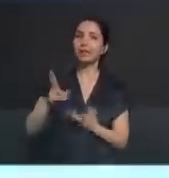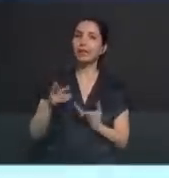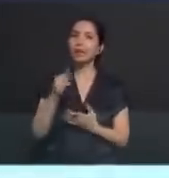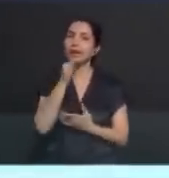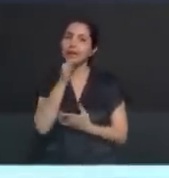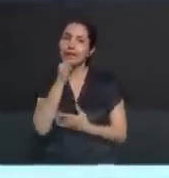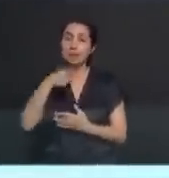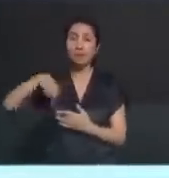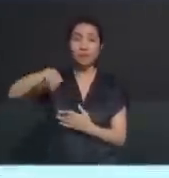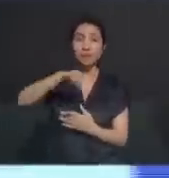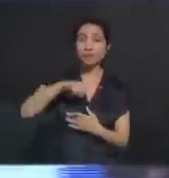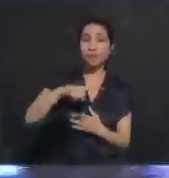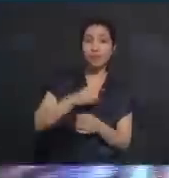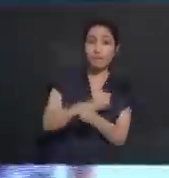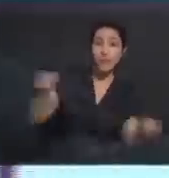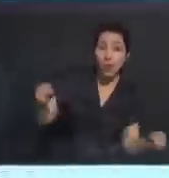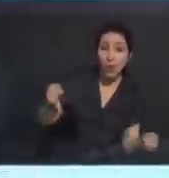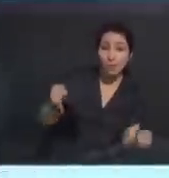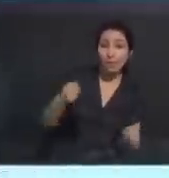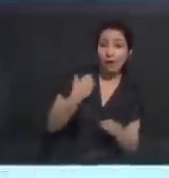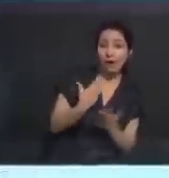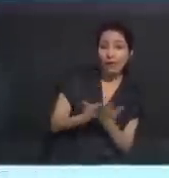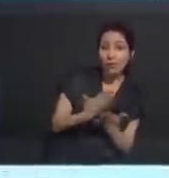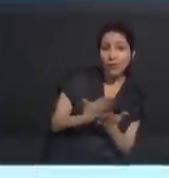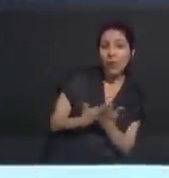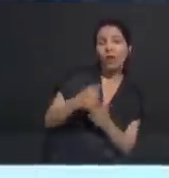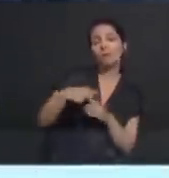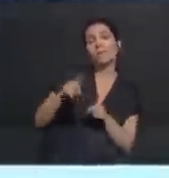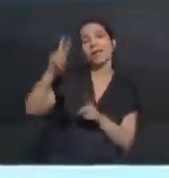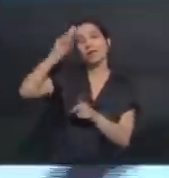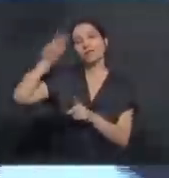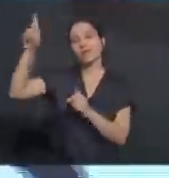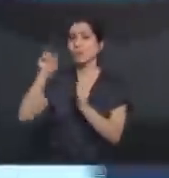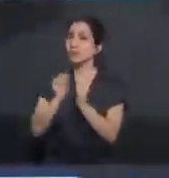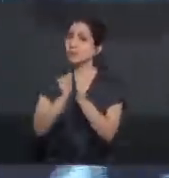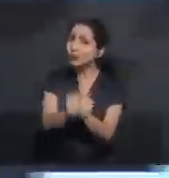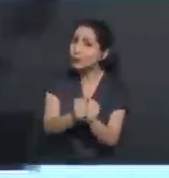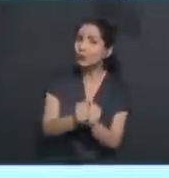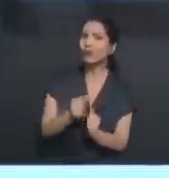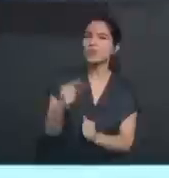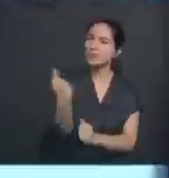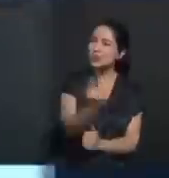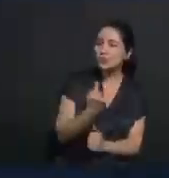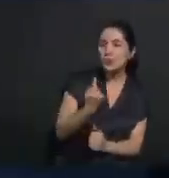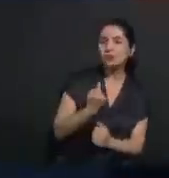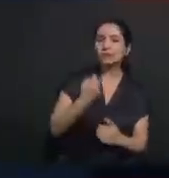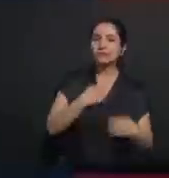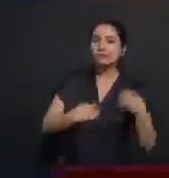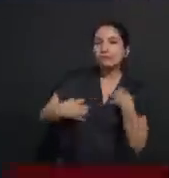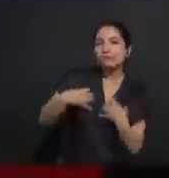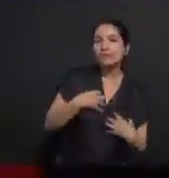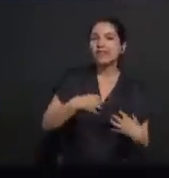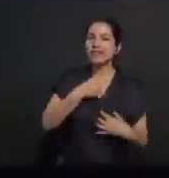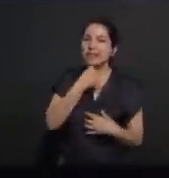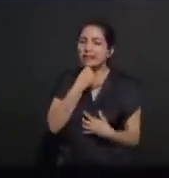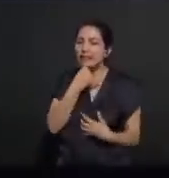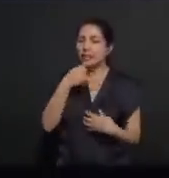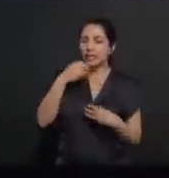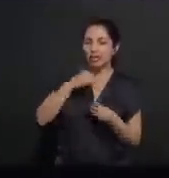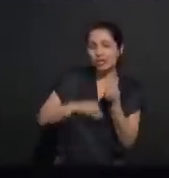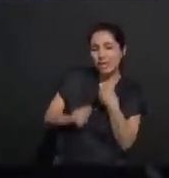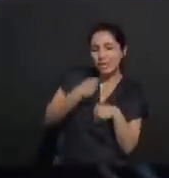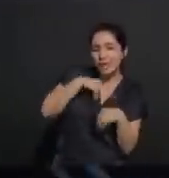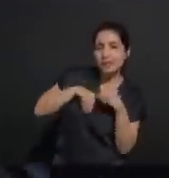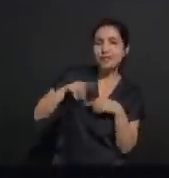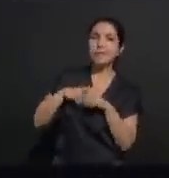vai ter que repetir no outro semestre, porém o Senhor é com você. Está sozinho, está triste, está abatido, está depressivo, porém